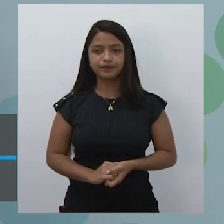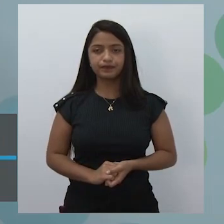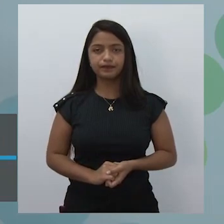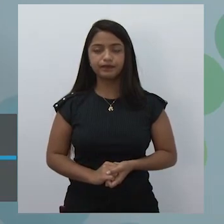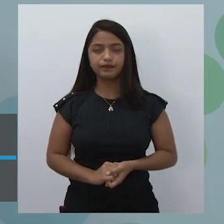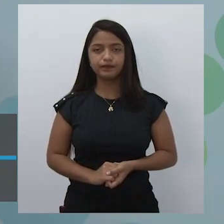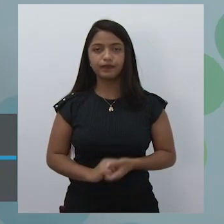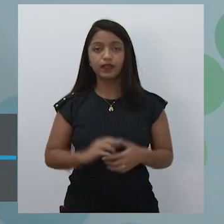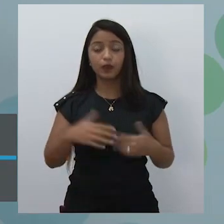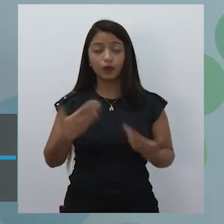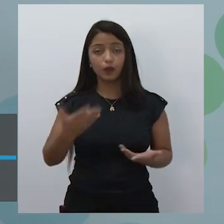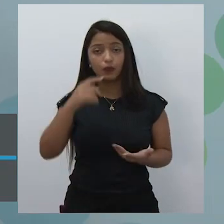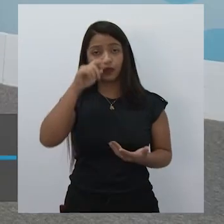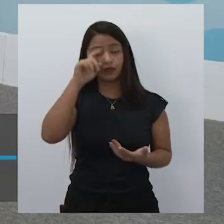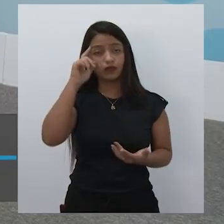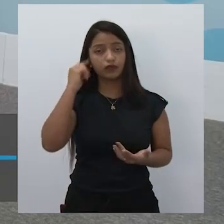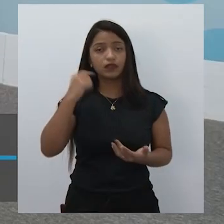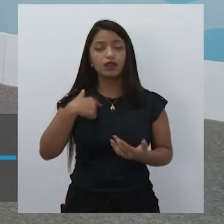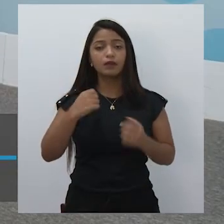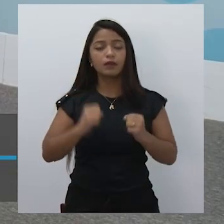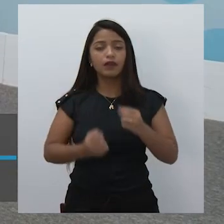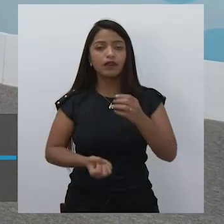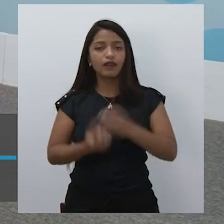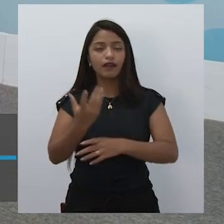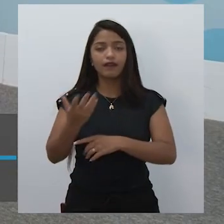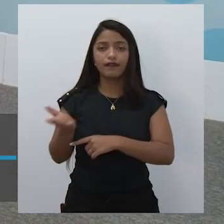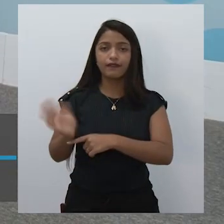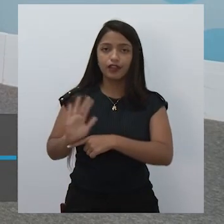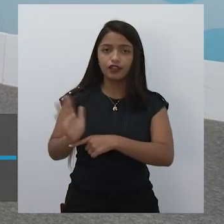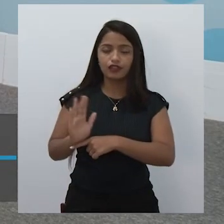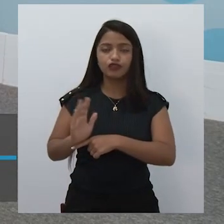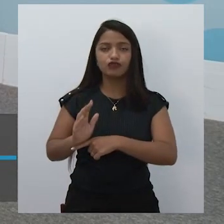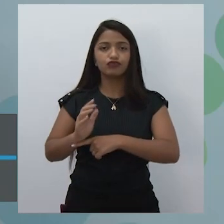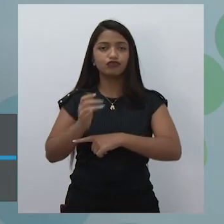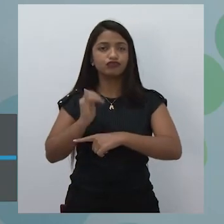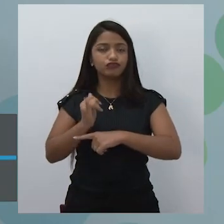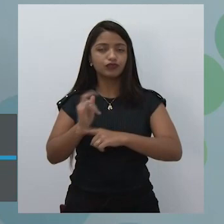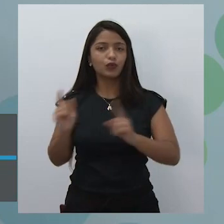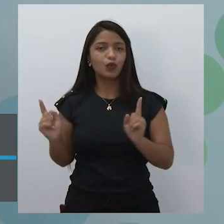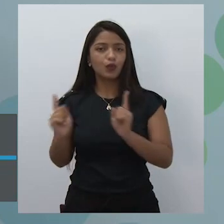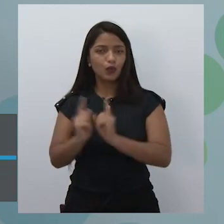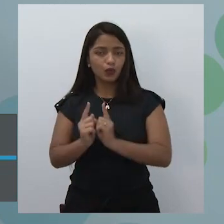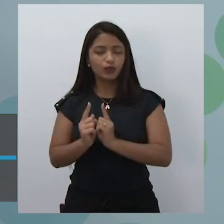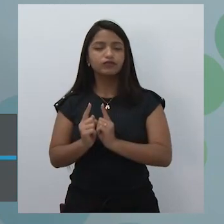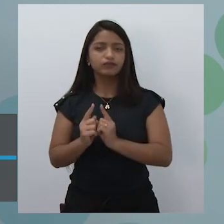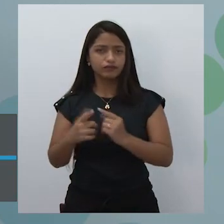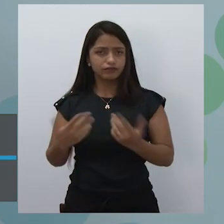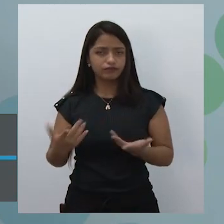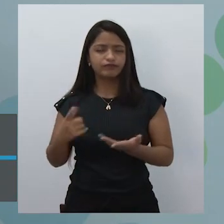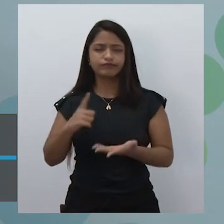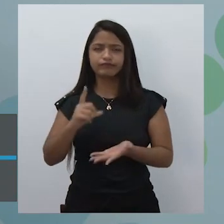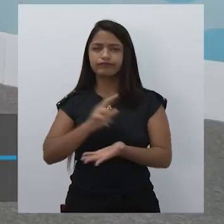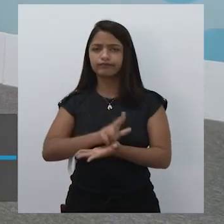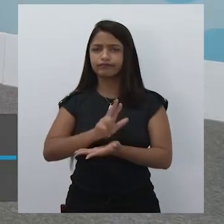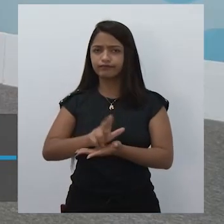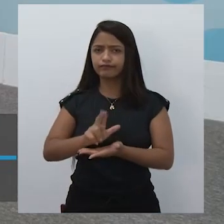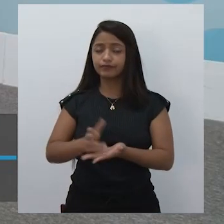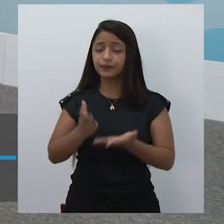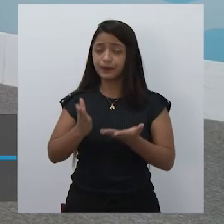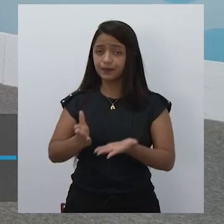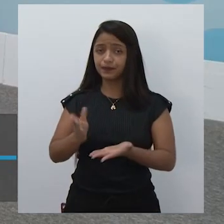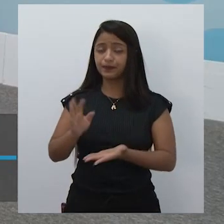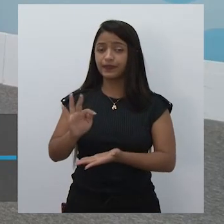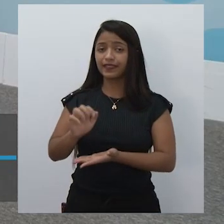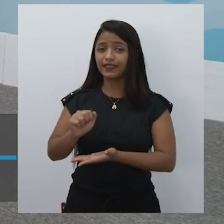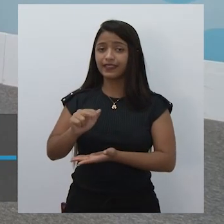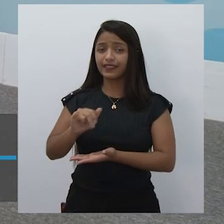de vídeos para fazer um festival de curtas. Enfim, tem elementos que fazem isso, mas a Tânia está certa, senão vai